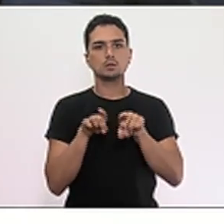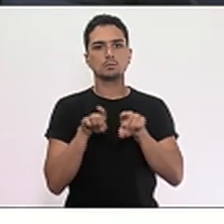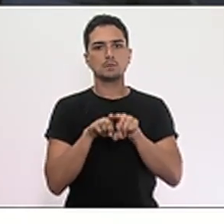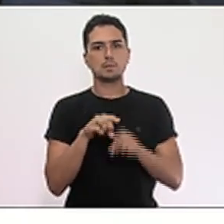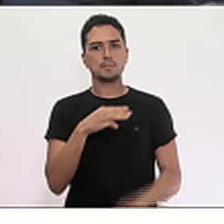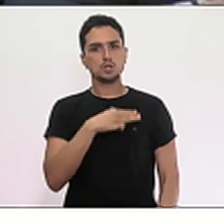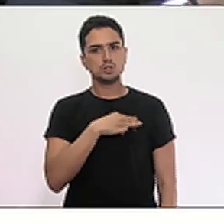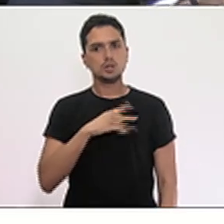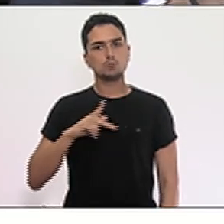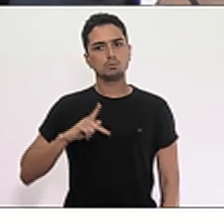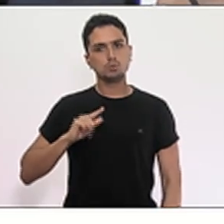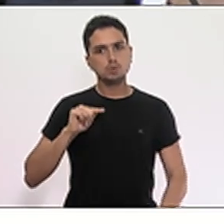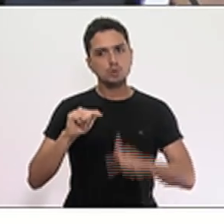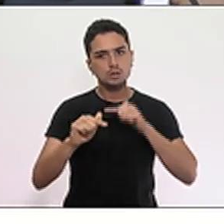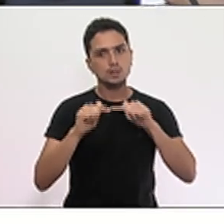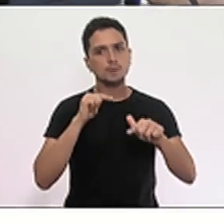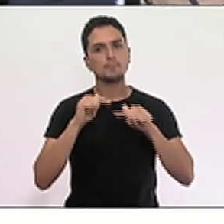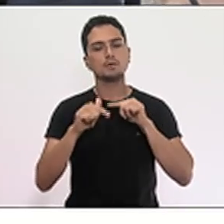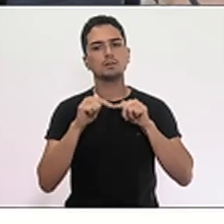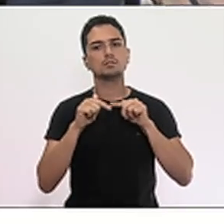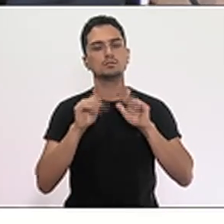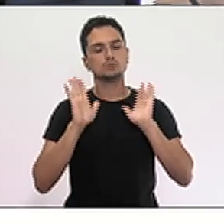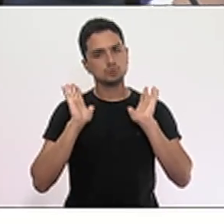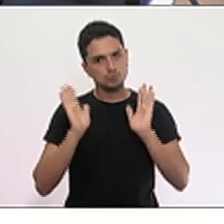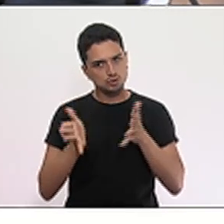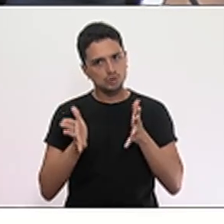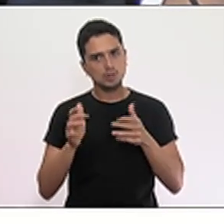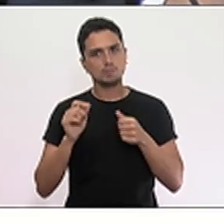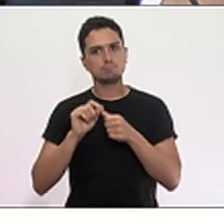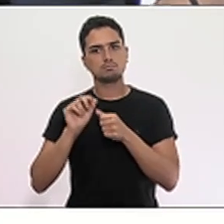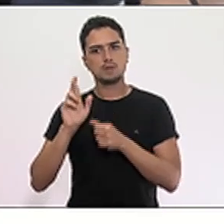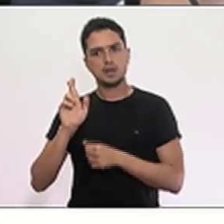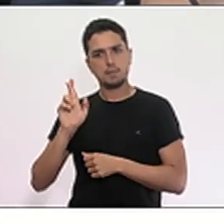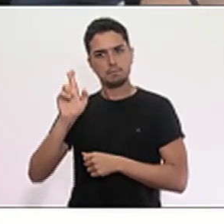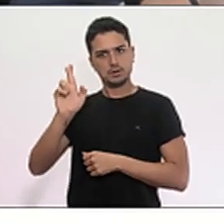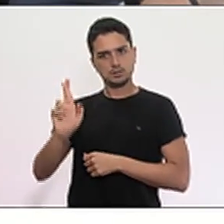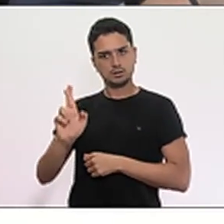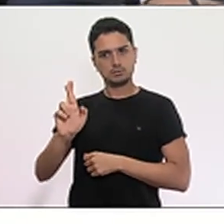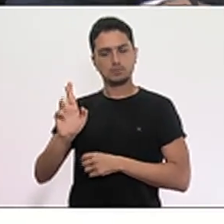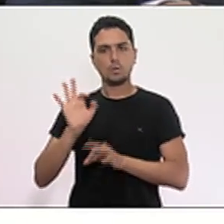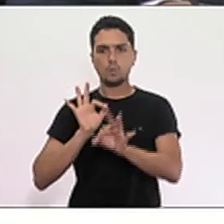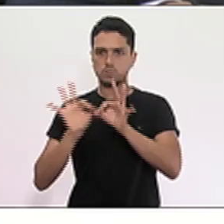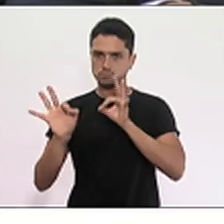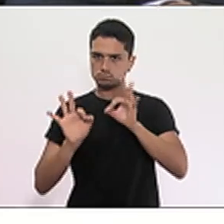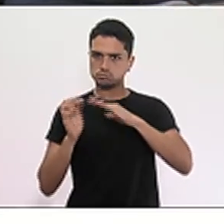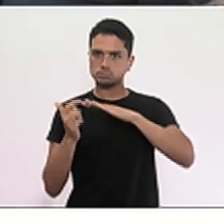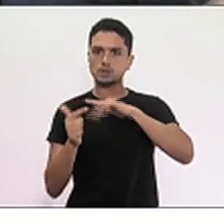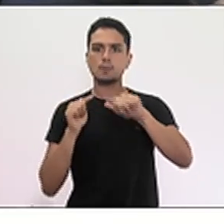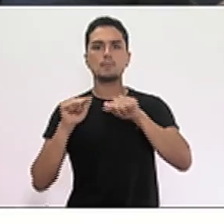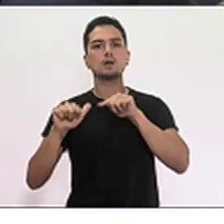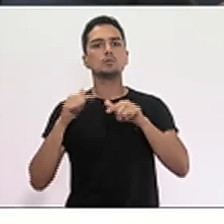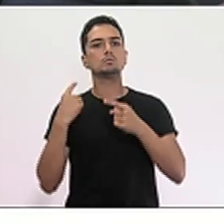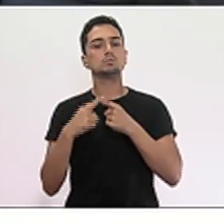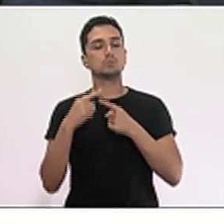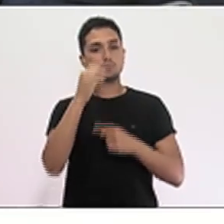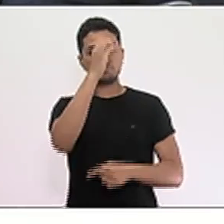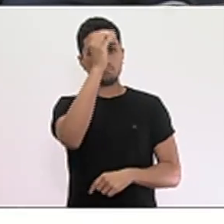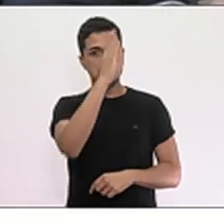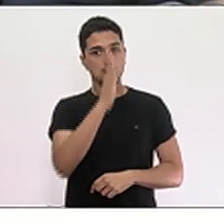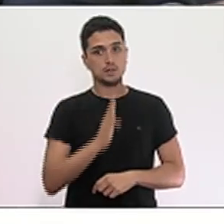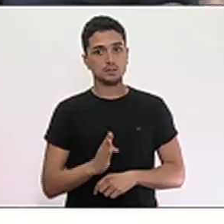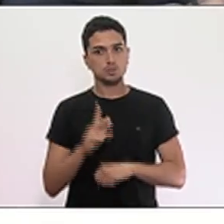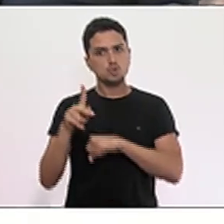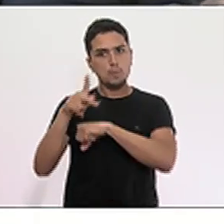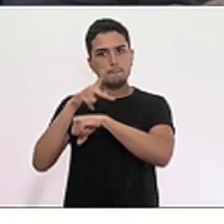e fizemos uma representação na Organização Internacional do Trabalho, que o Brasil entrou entre